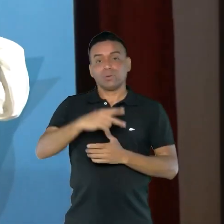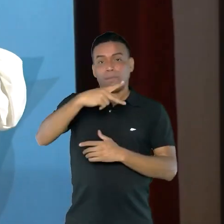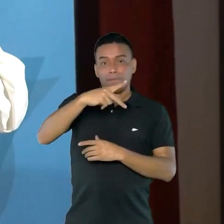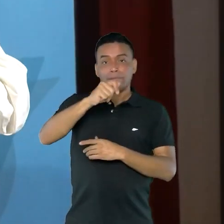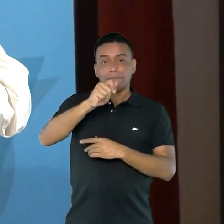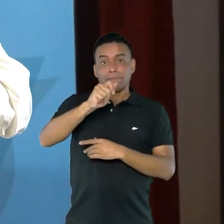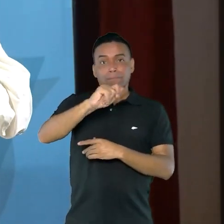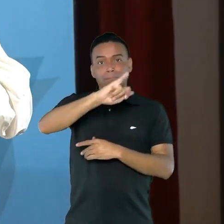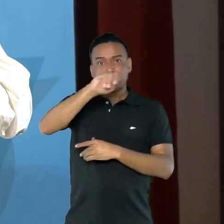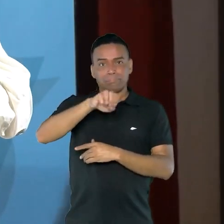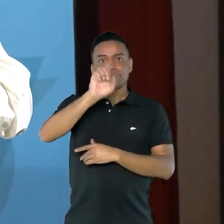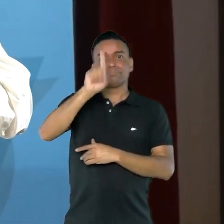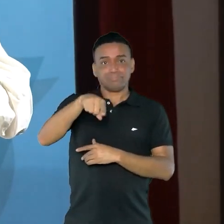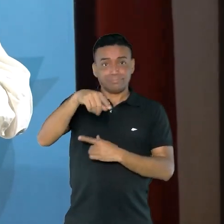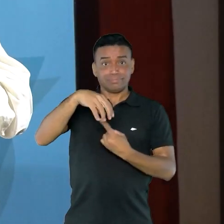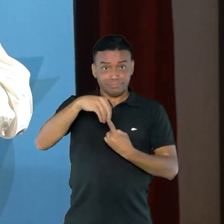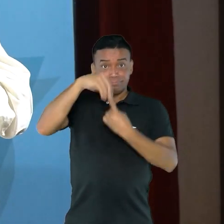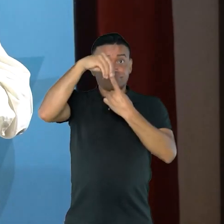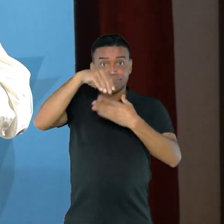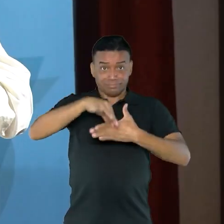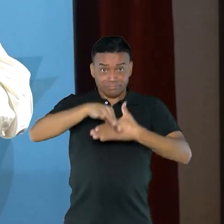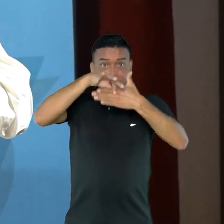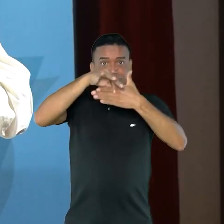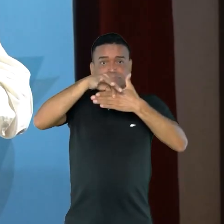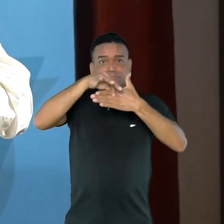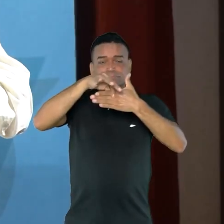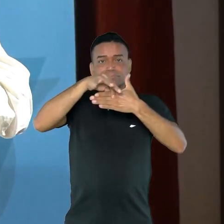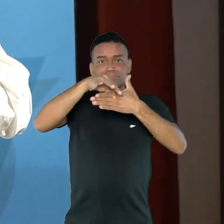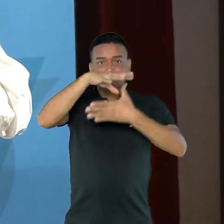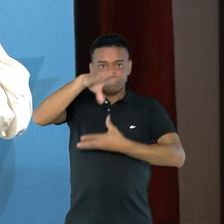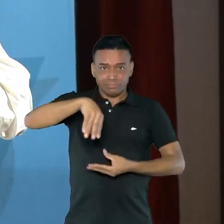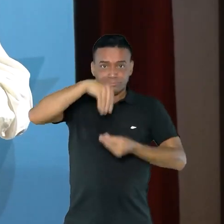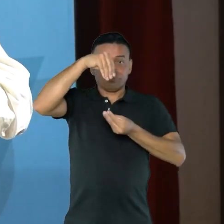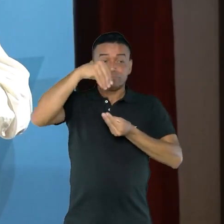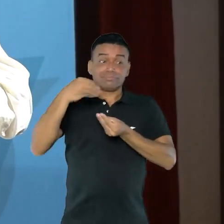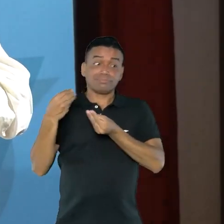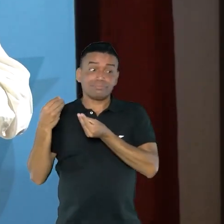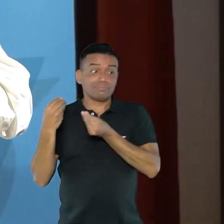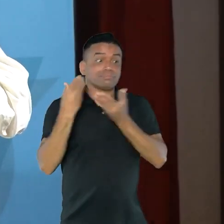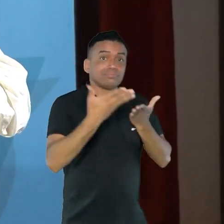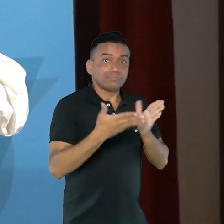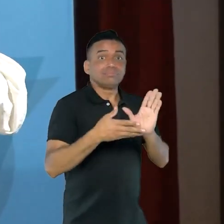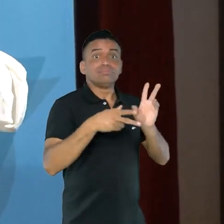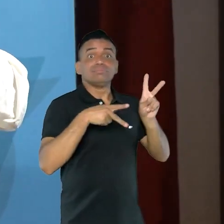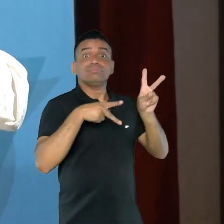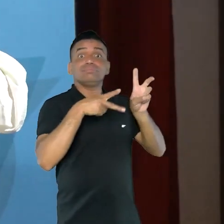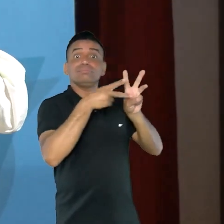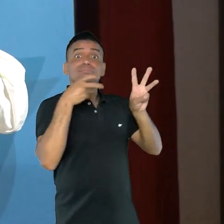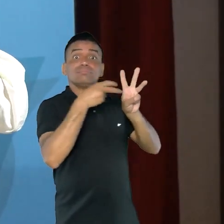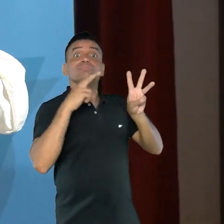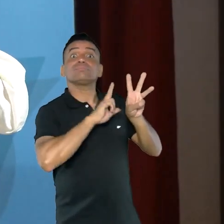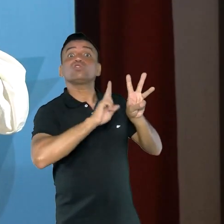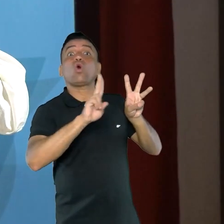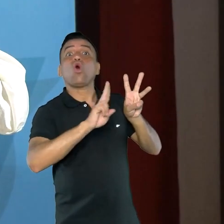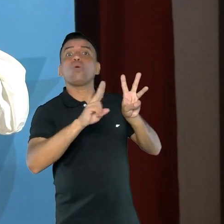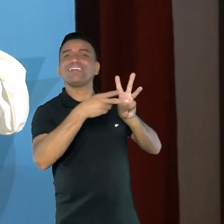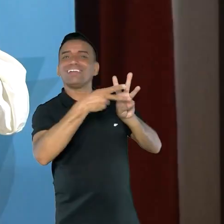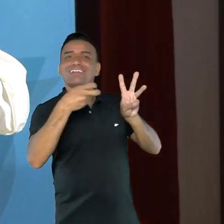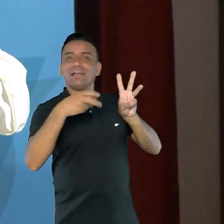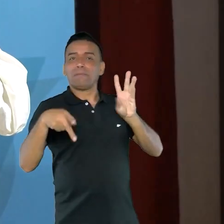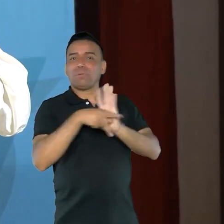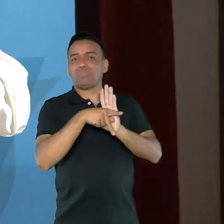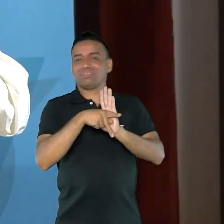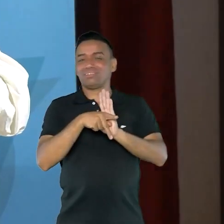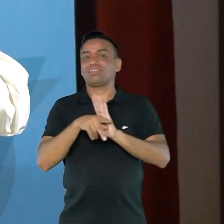nosso nome em guarani, né? Então, esse movimento acontece já há muitos séculos nos nossos